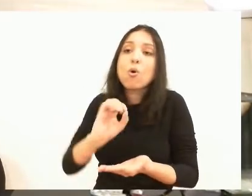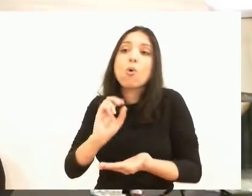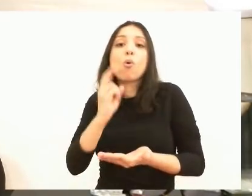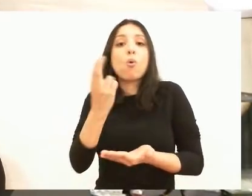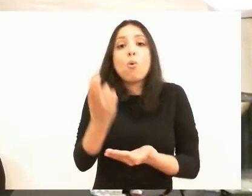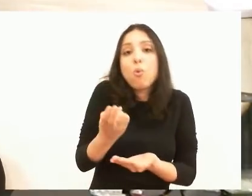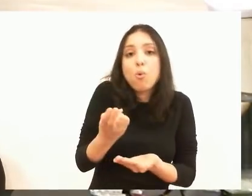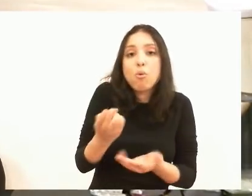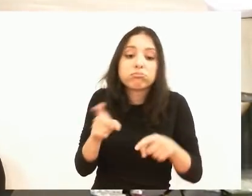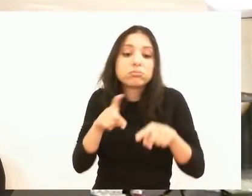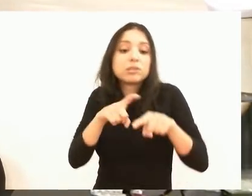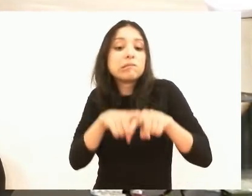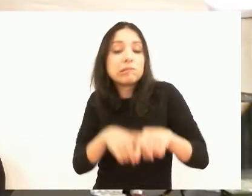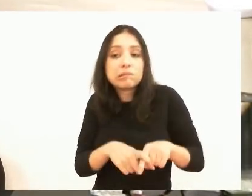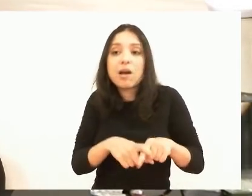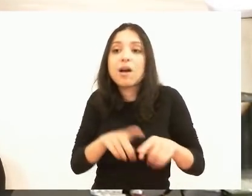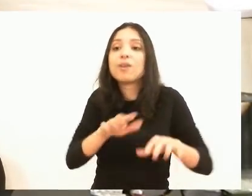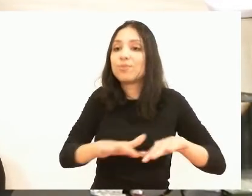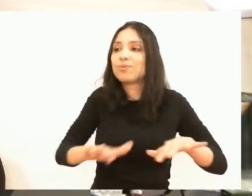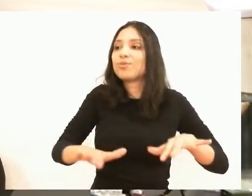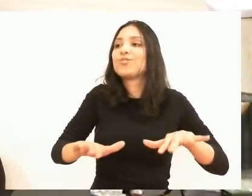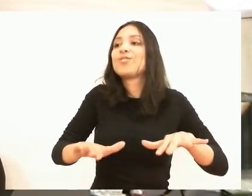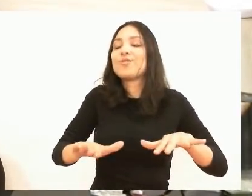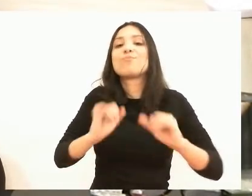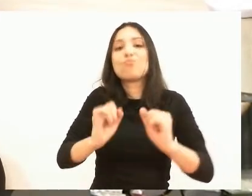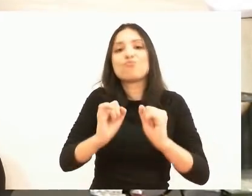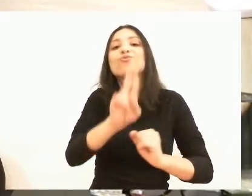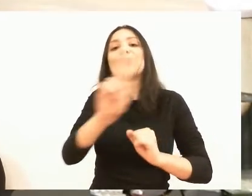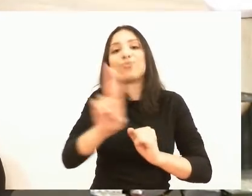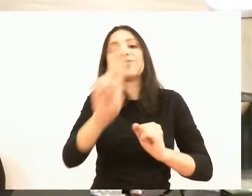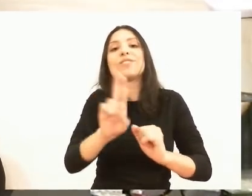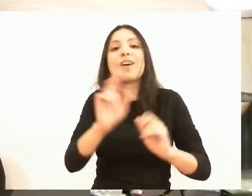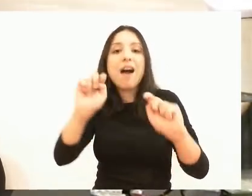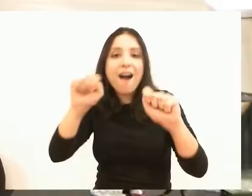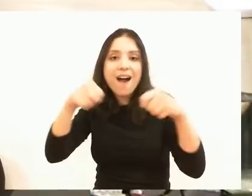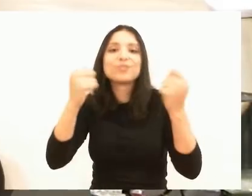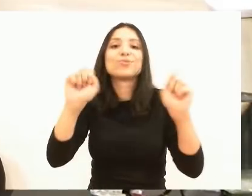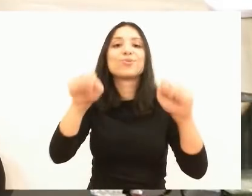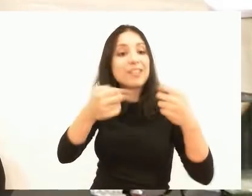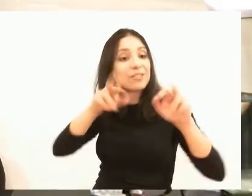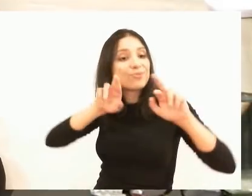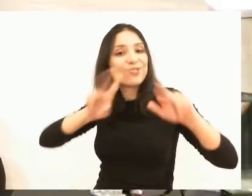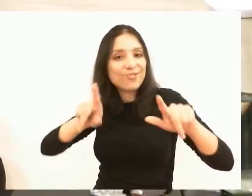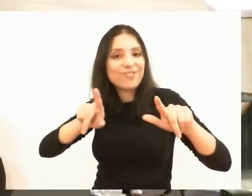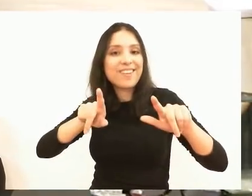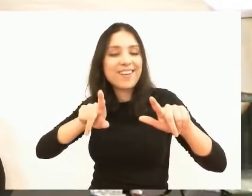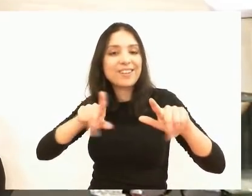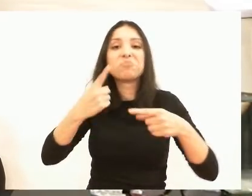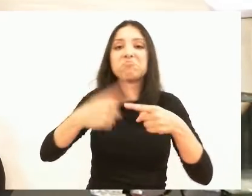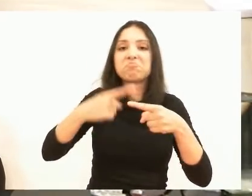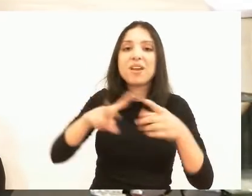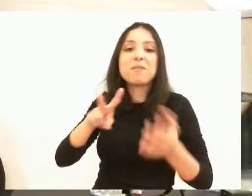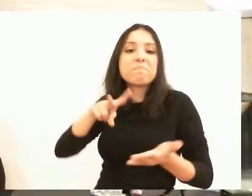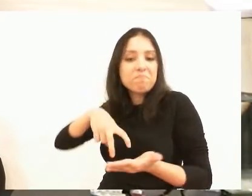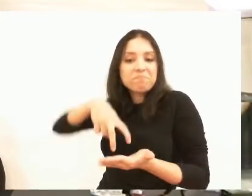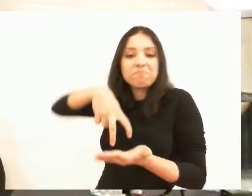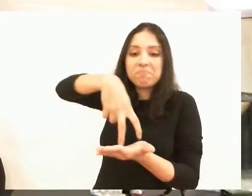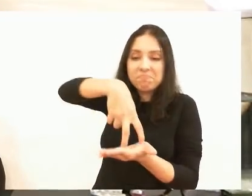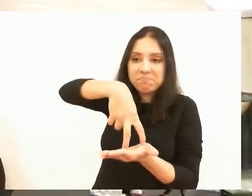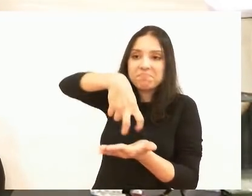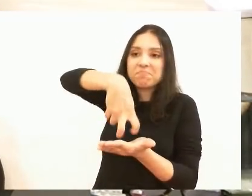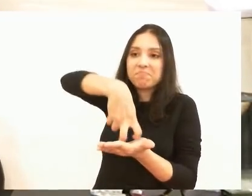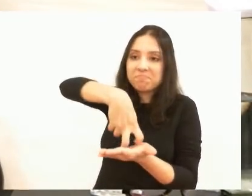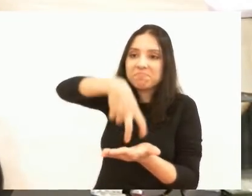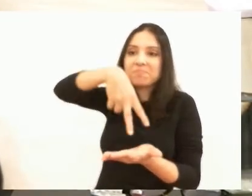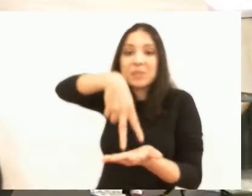essas três articulações por exemplo para sentar no chão pra levantar do chão então o próprio